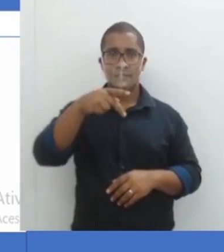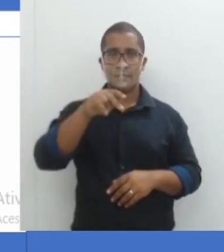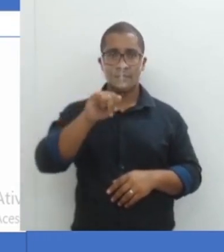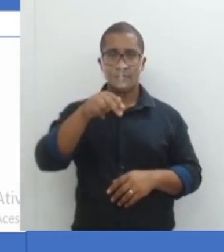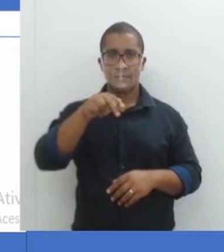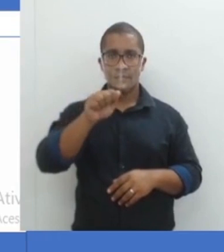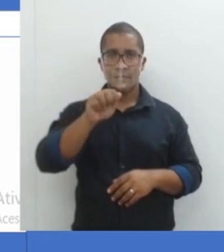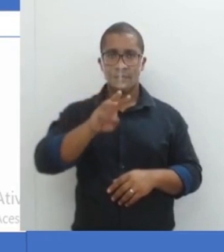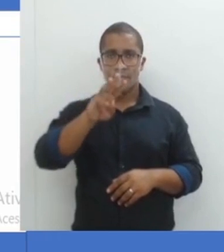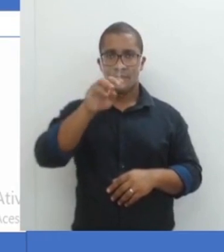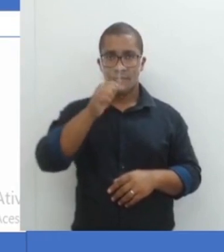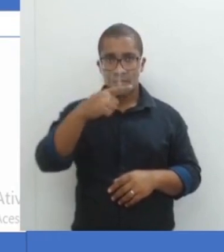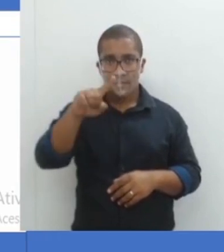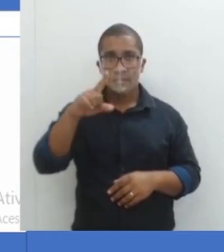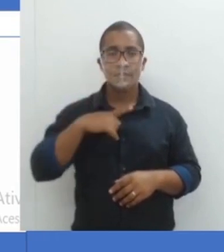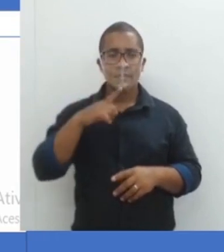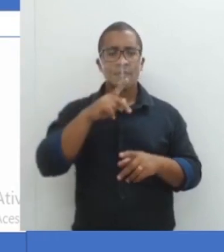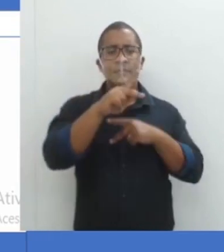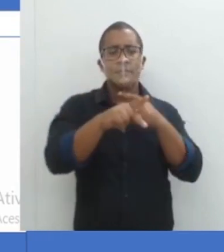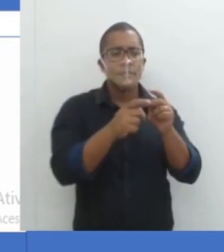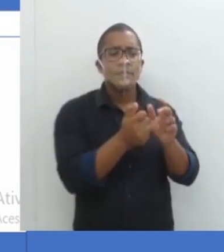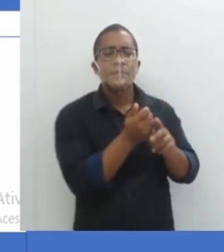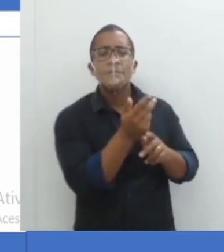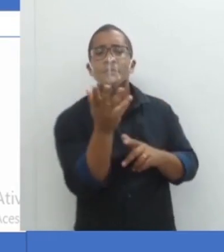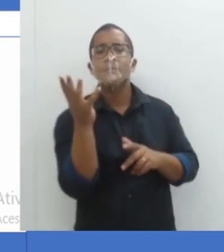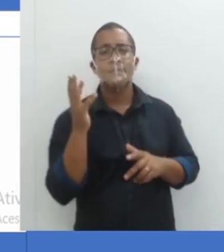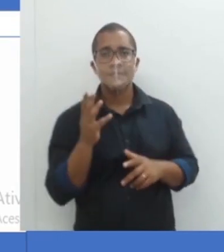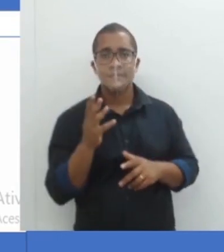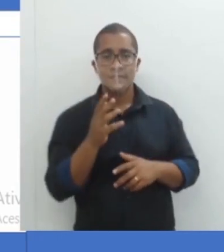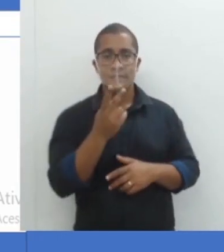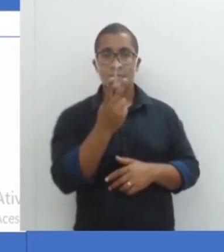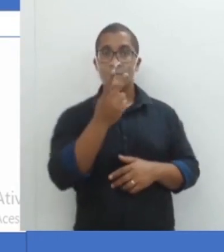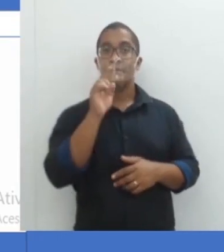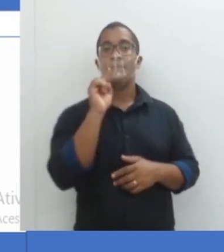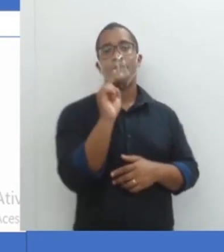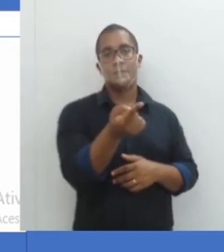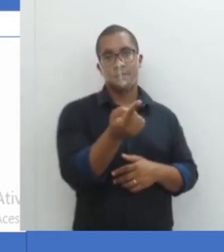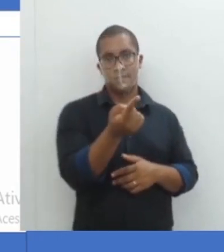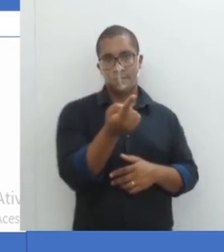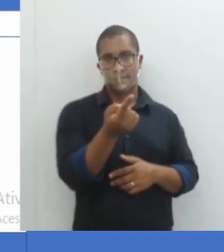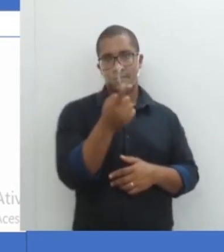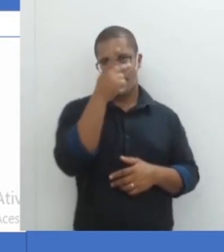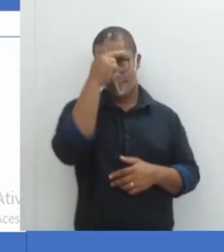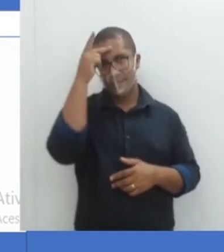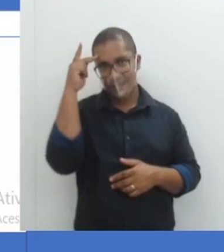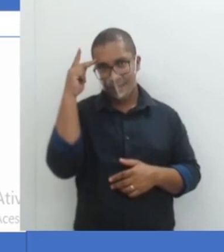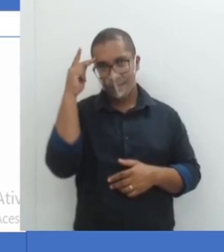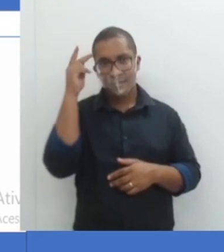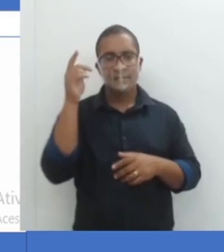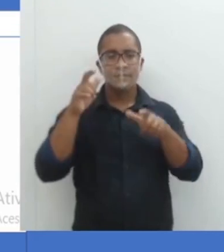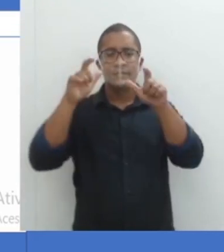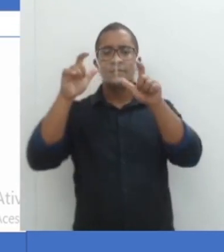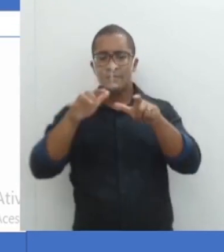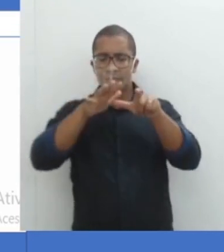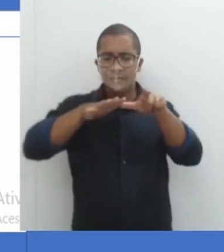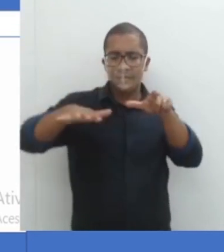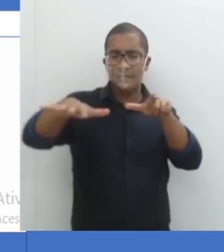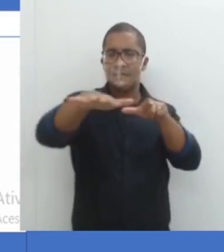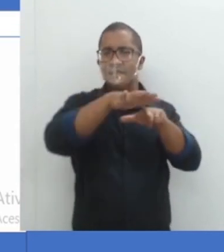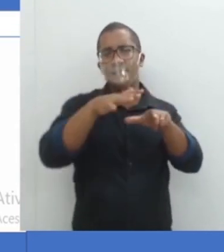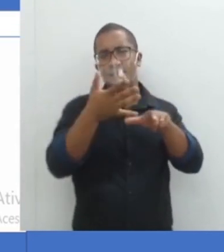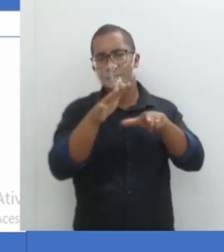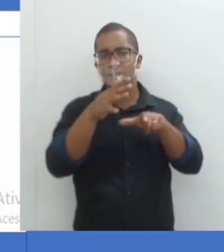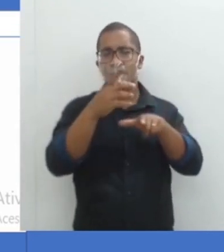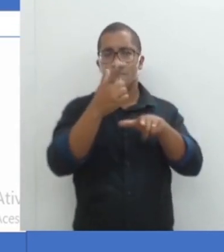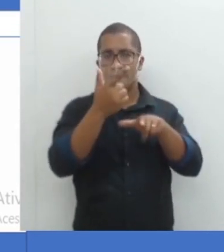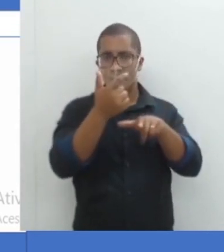têm uma população estimada de 2 mil habitantes, uma área equivalente a 12 mil hectares